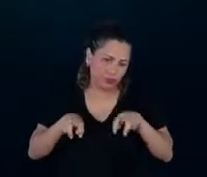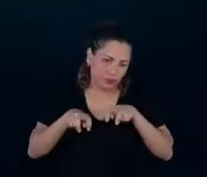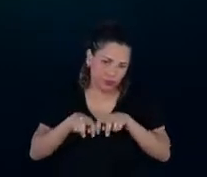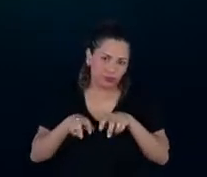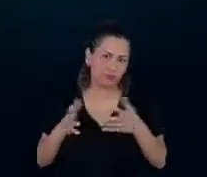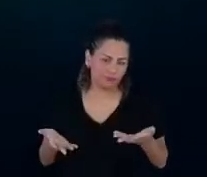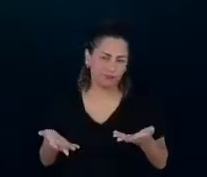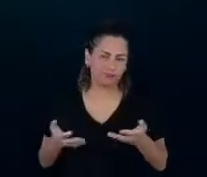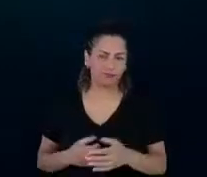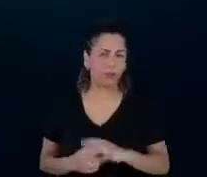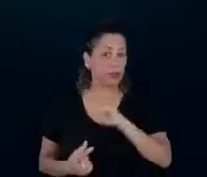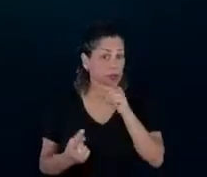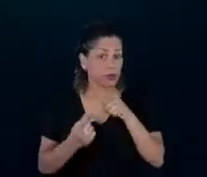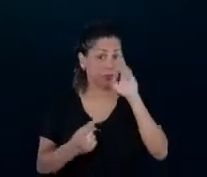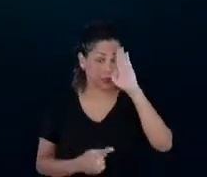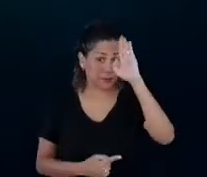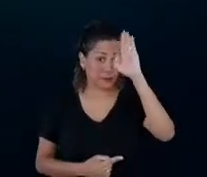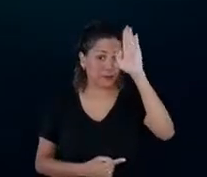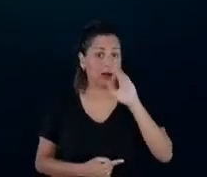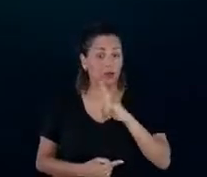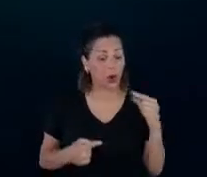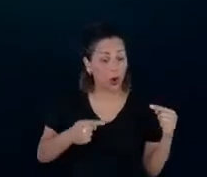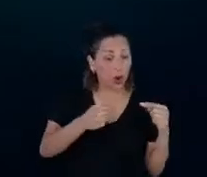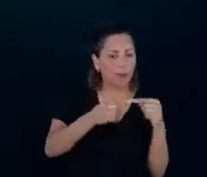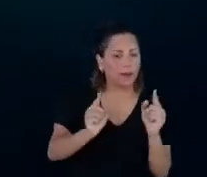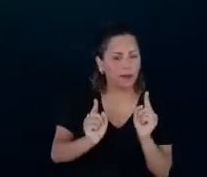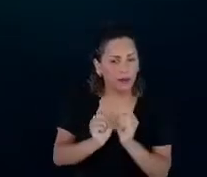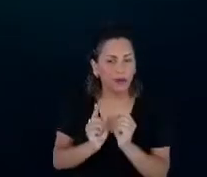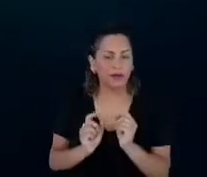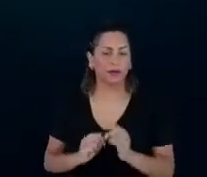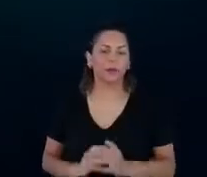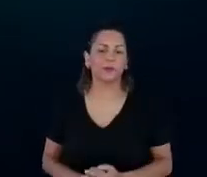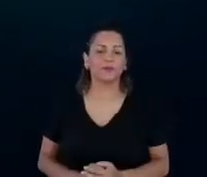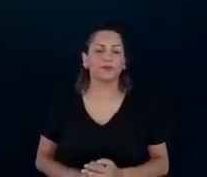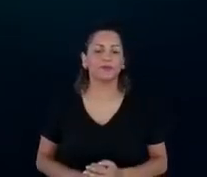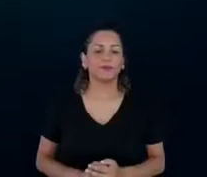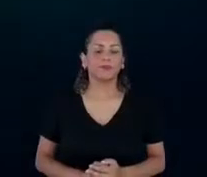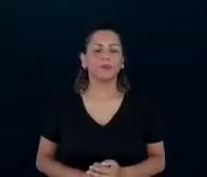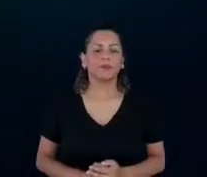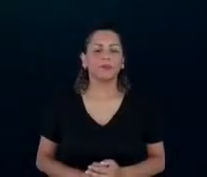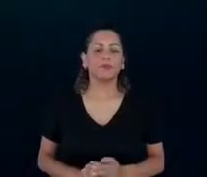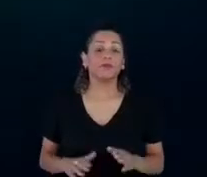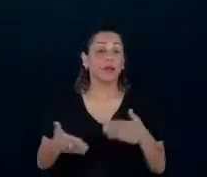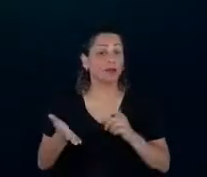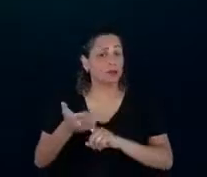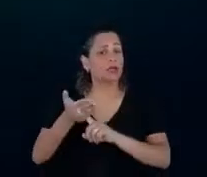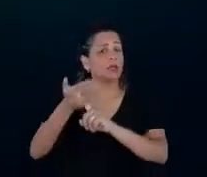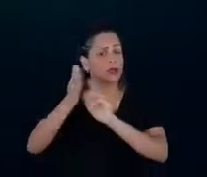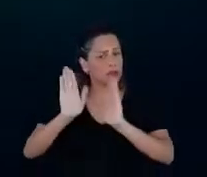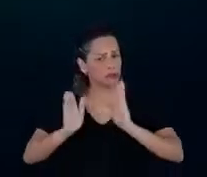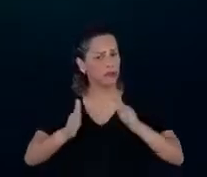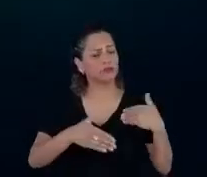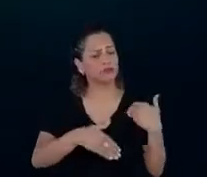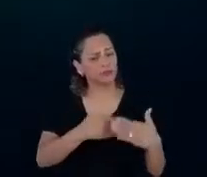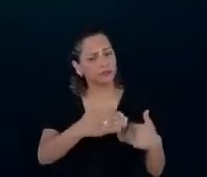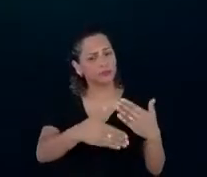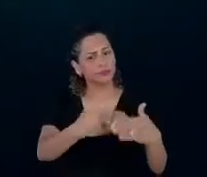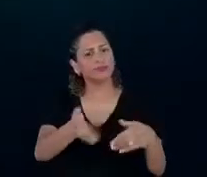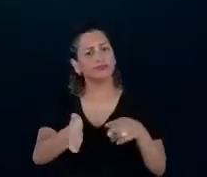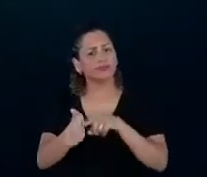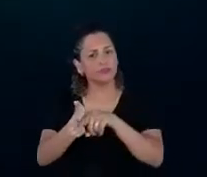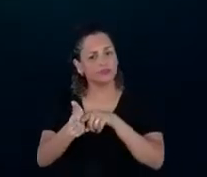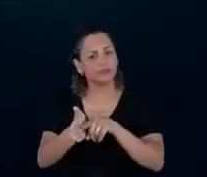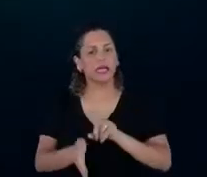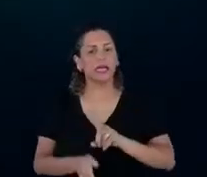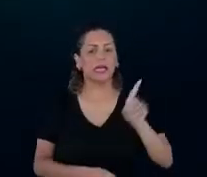Bom, então, só em resumo o que falamos hoje, né? Então, é uma tecnologia hoje que a gente vem desenvolvendo, a Nissan do Japão,